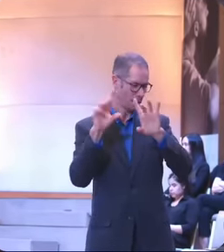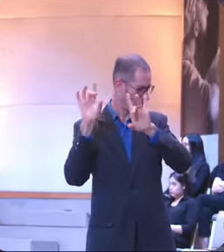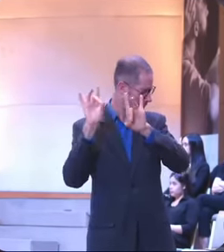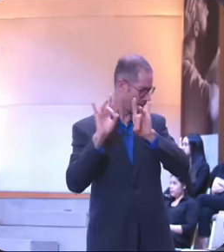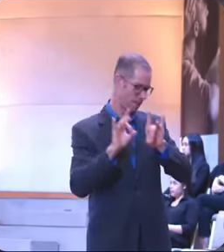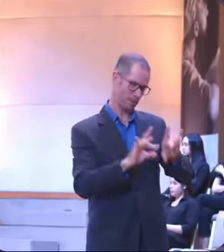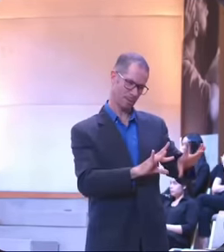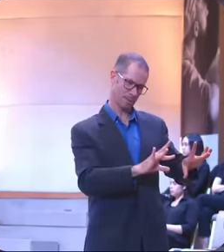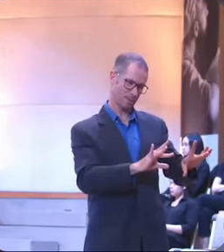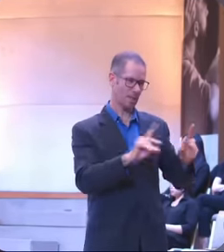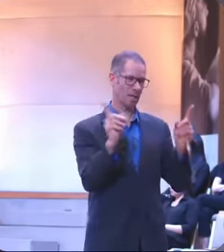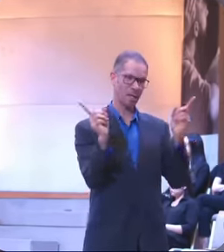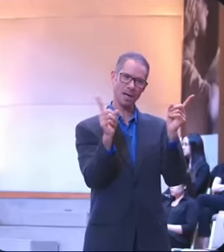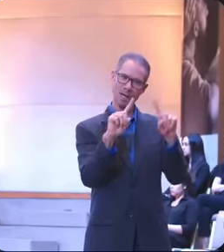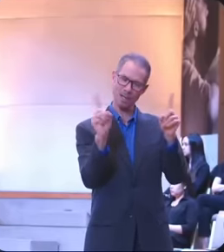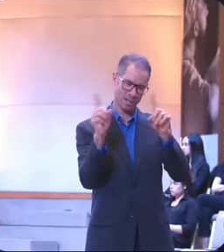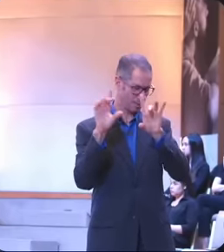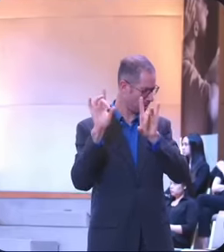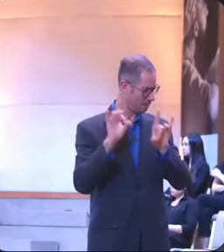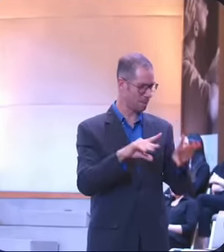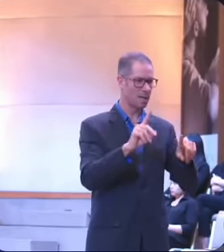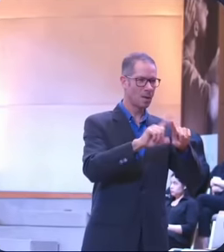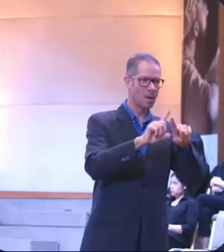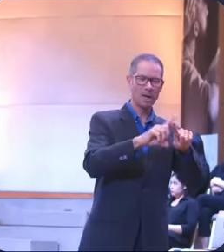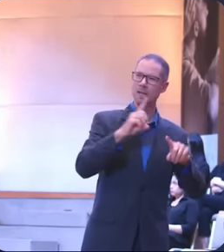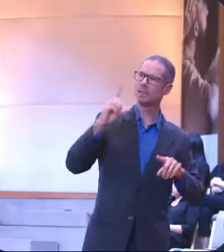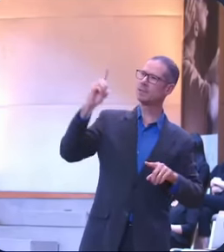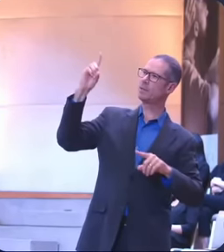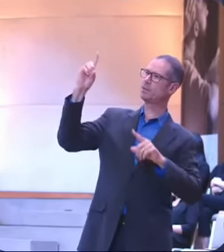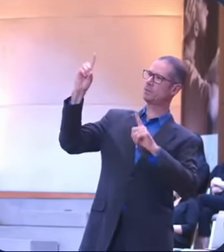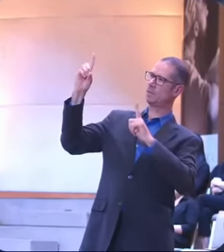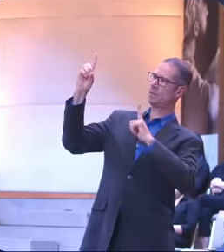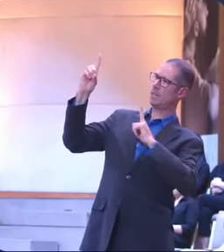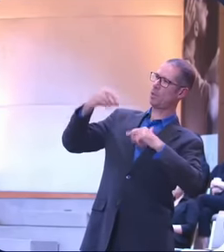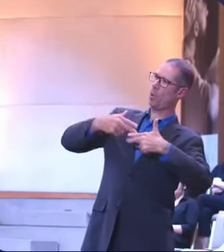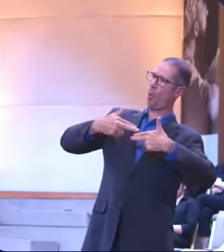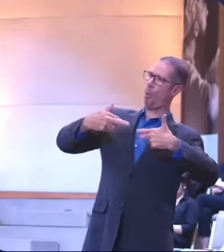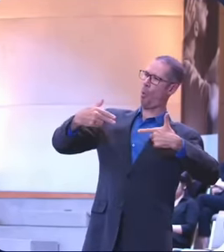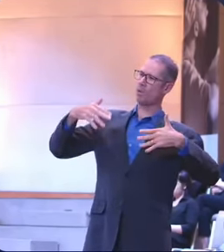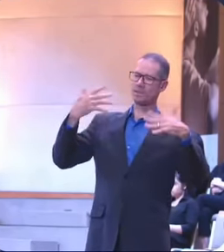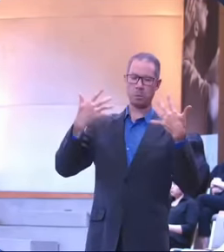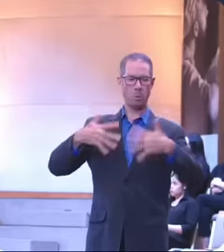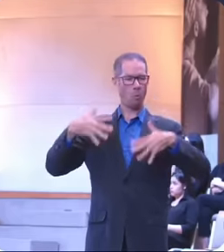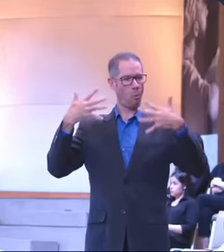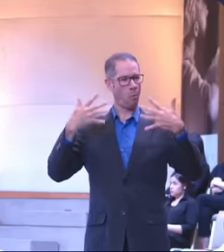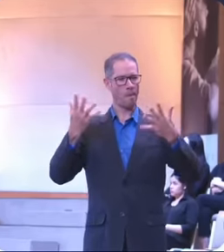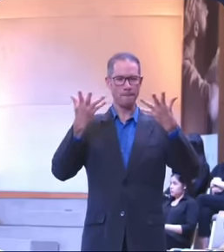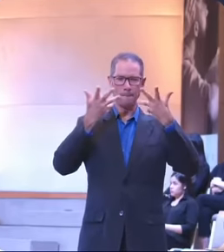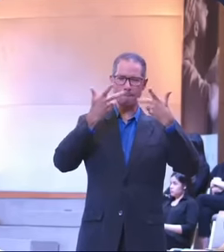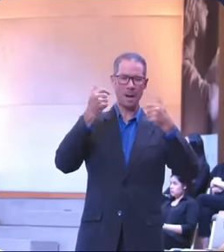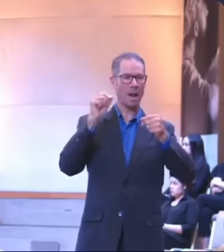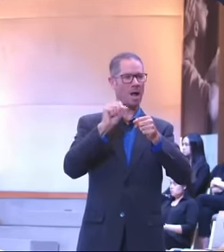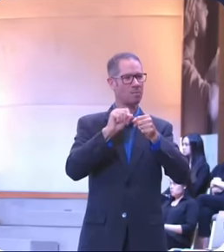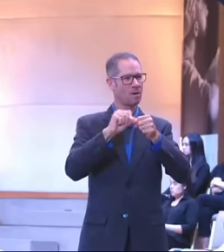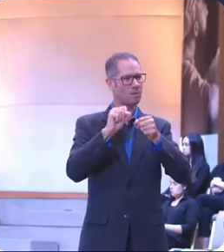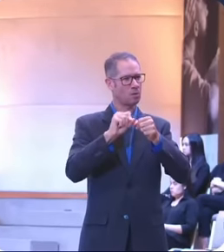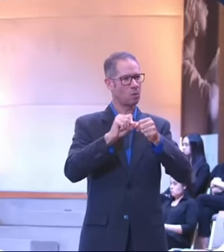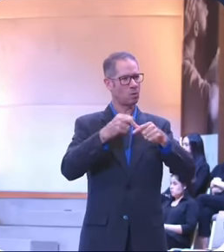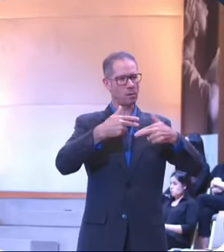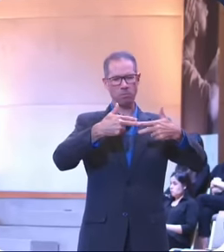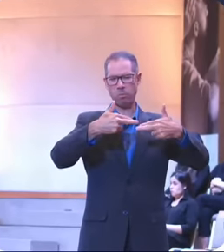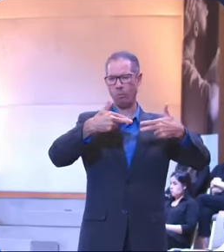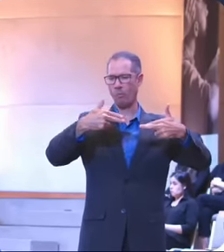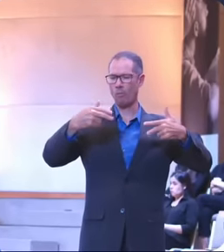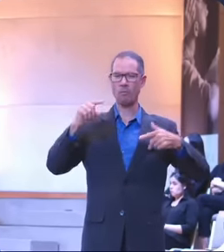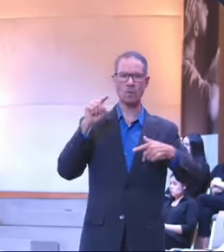desista, não desista, porque Deus ainda tem coisas tremendas para fazer, coisas